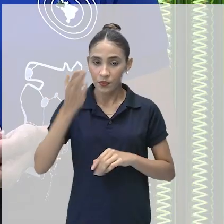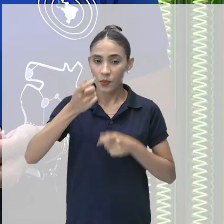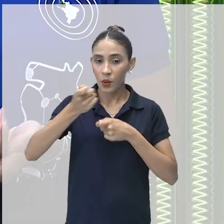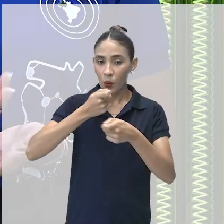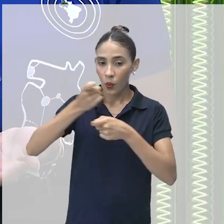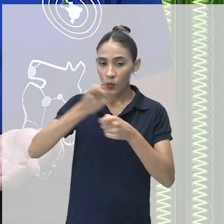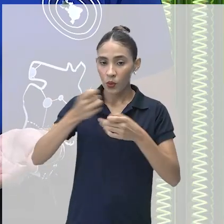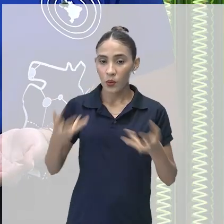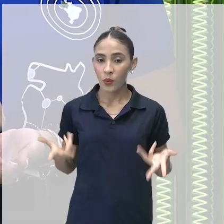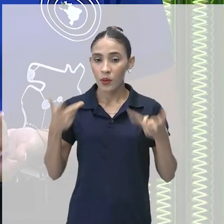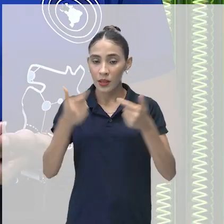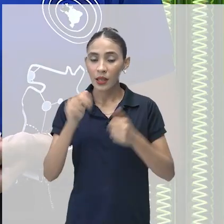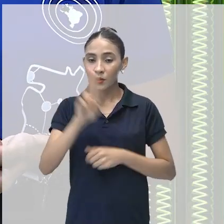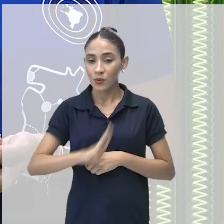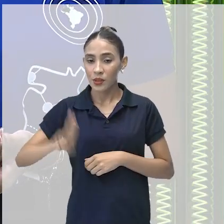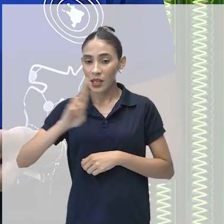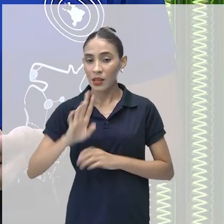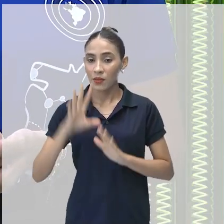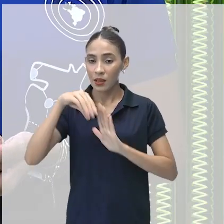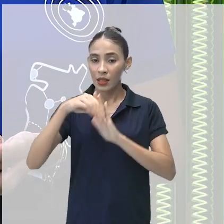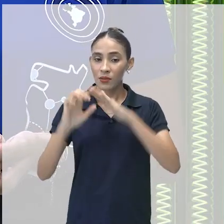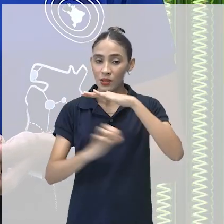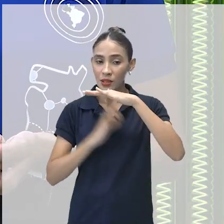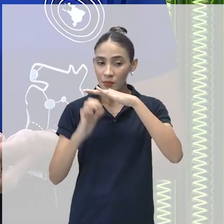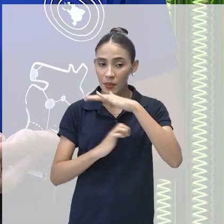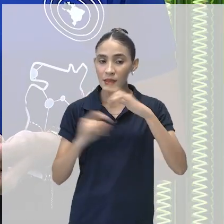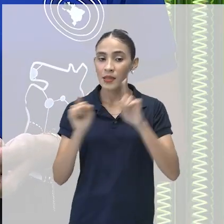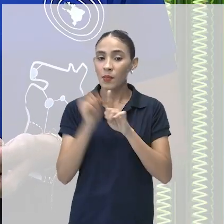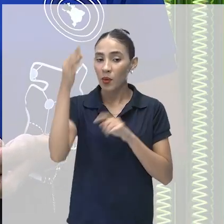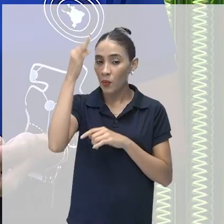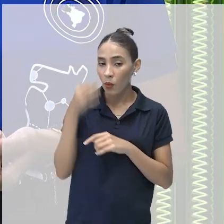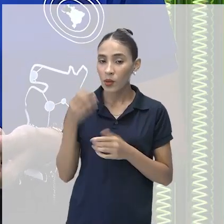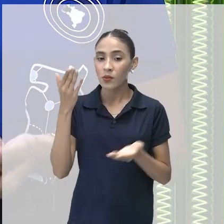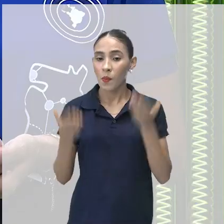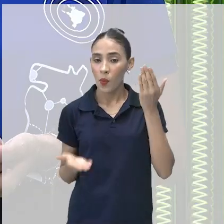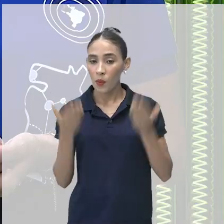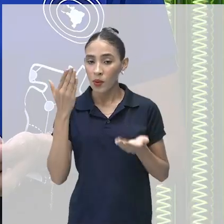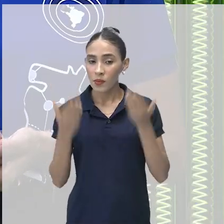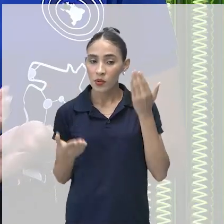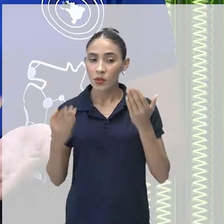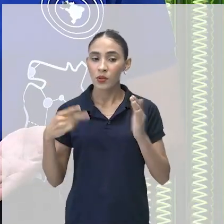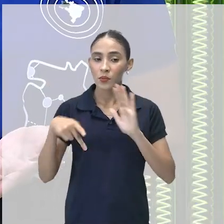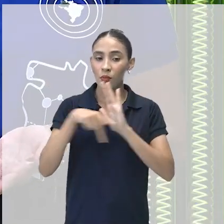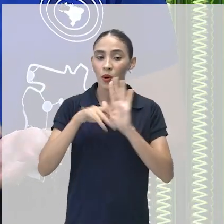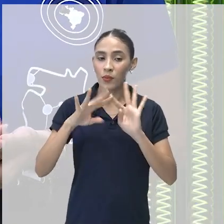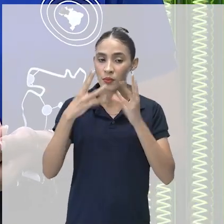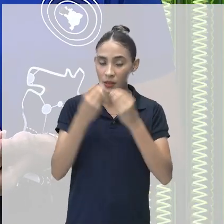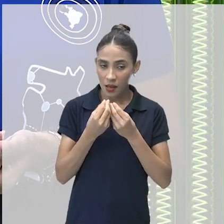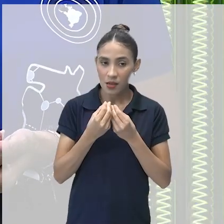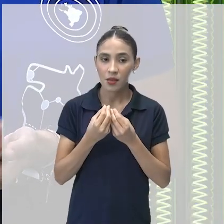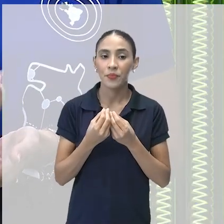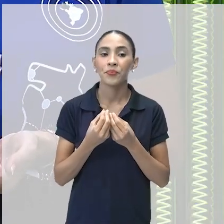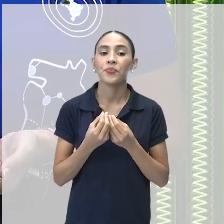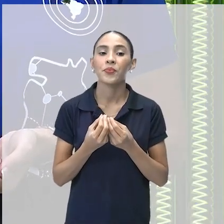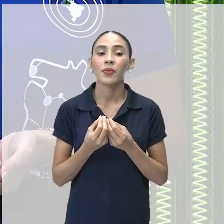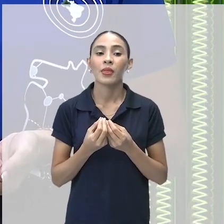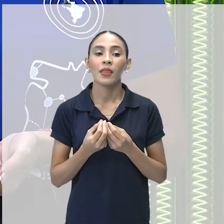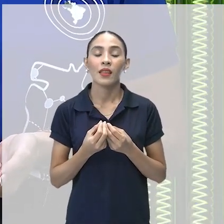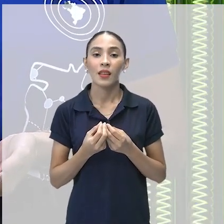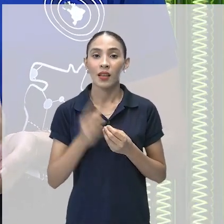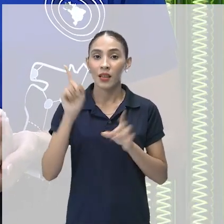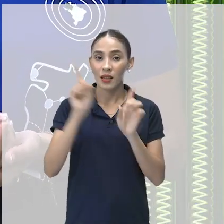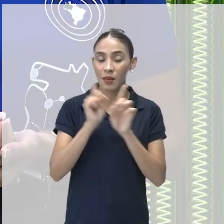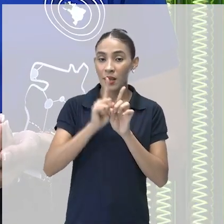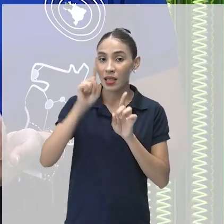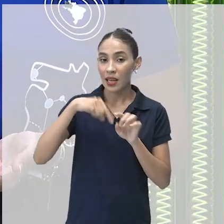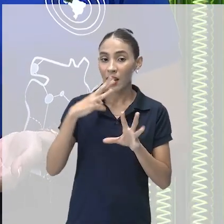controle de qualidade utilizado na indústria e compreensão das proporções elementares em compostos. E